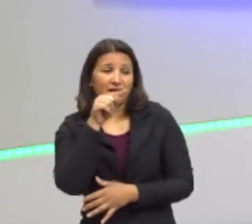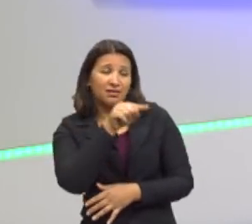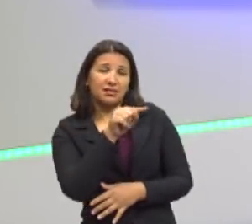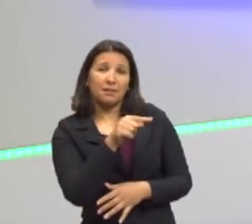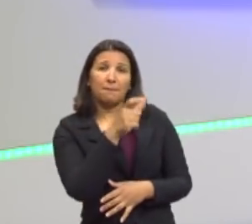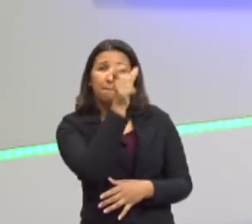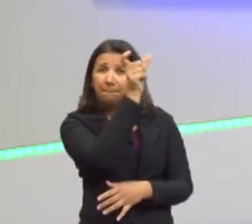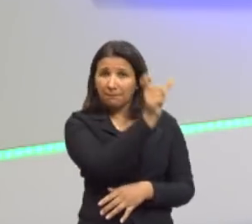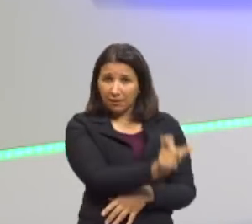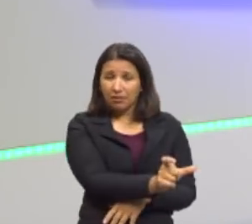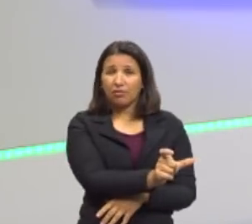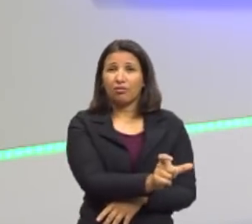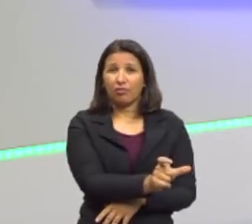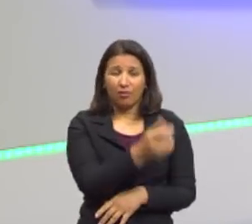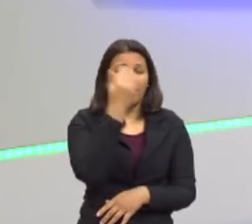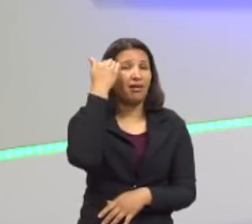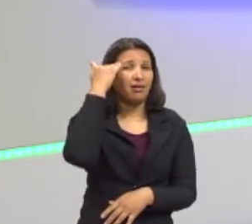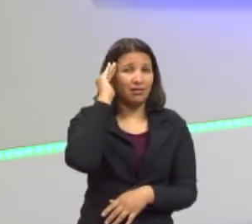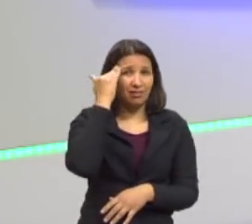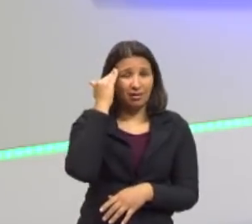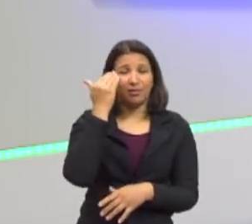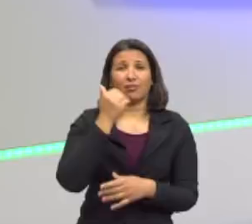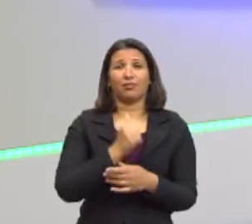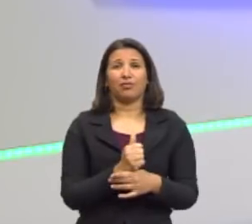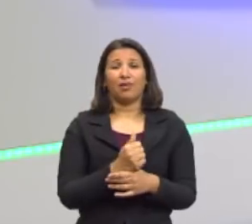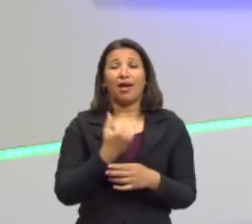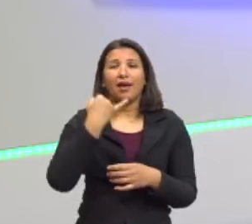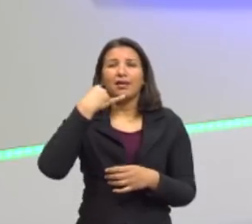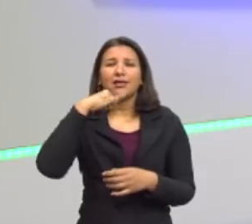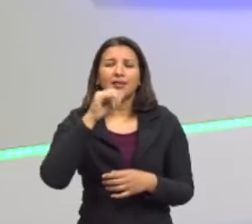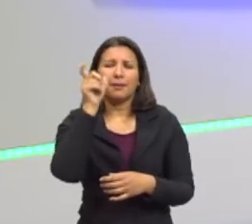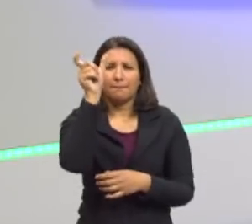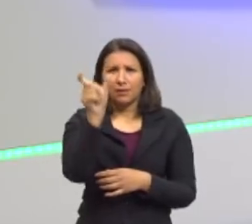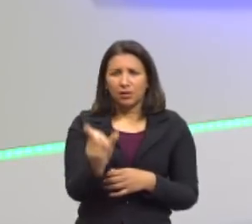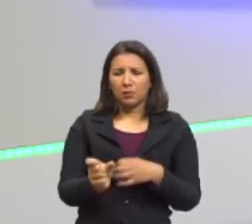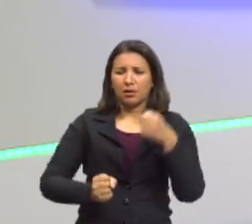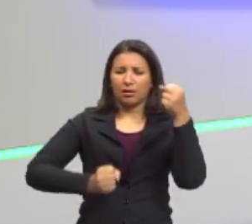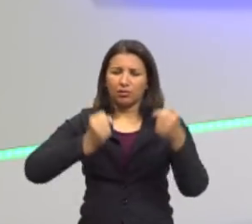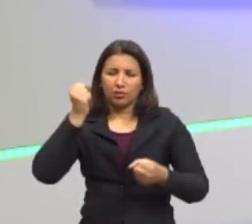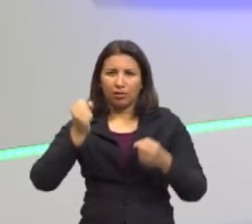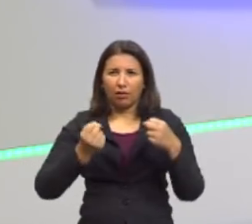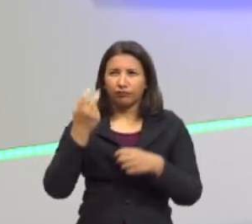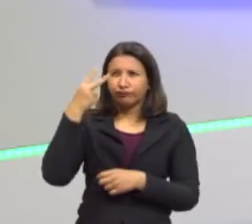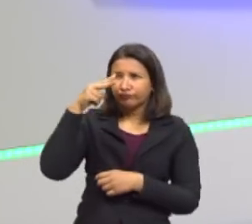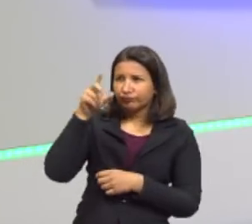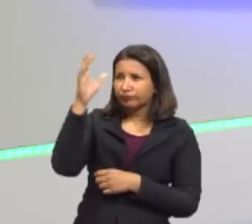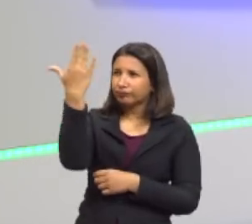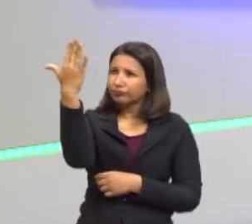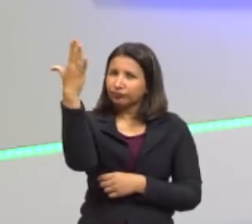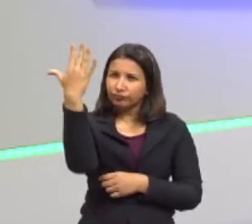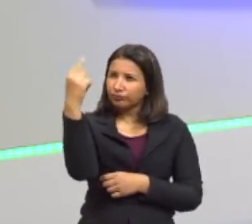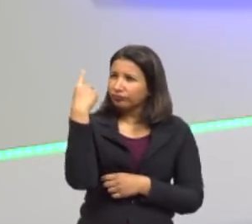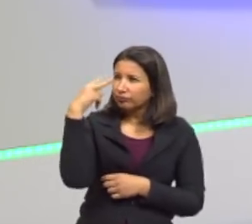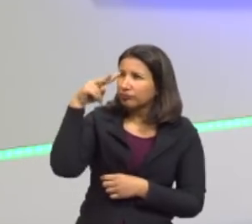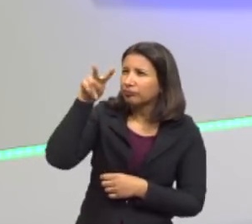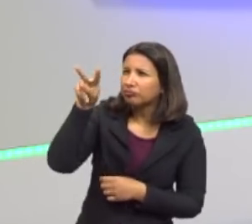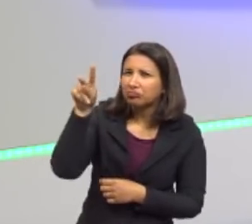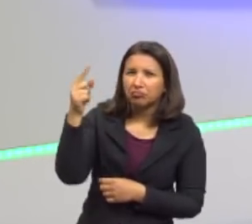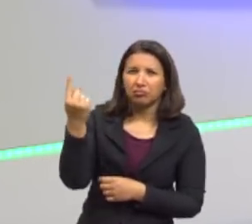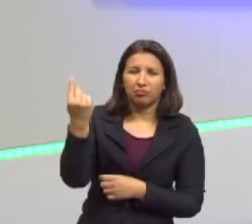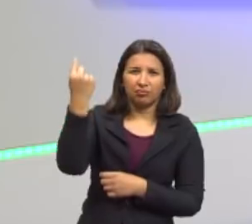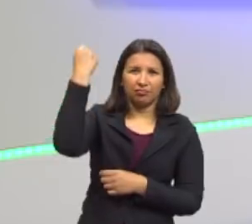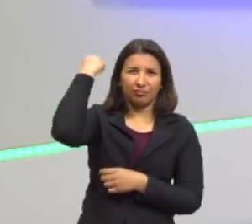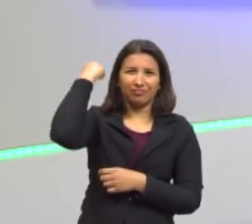mostrar, ó, estou aqui. Então, se o motorista olha pelo espelho plano do retrovisor dele e ele vê ambulância